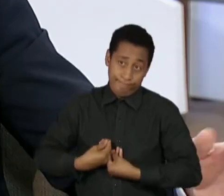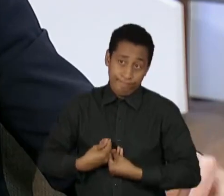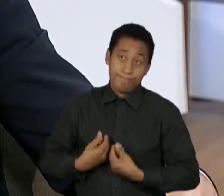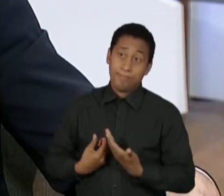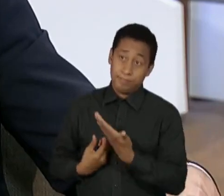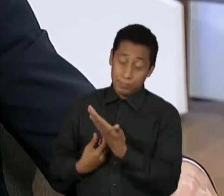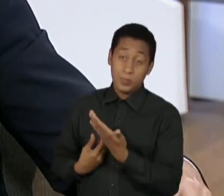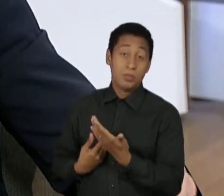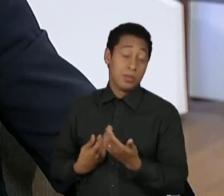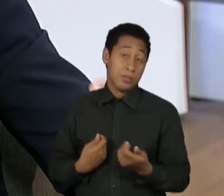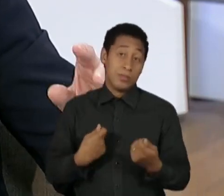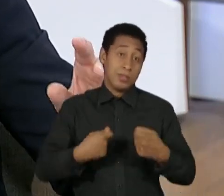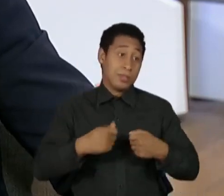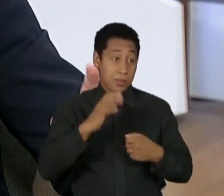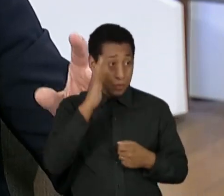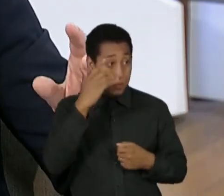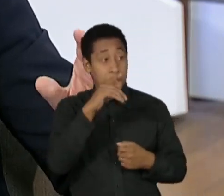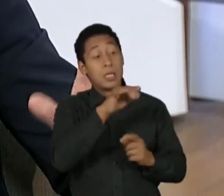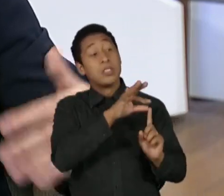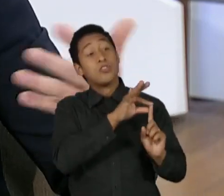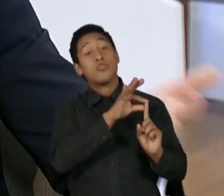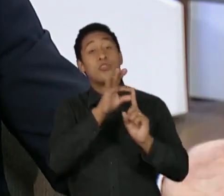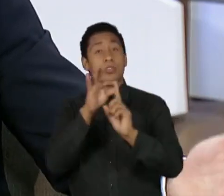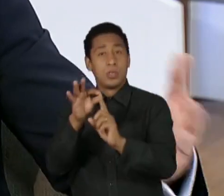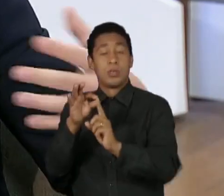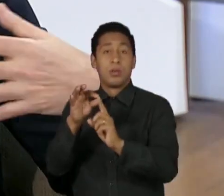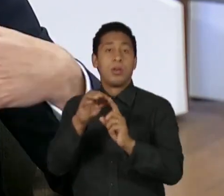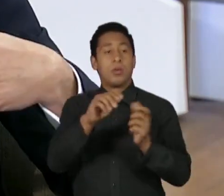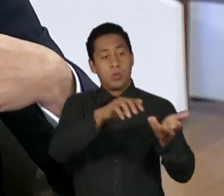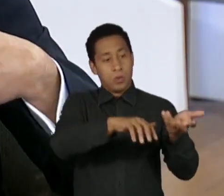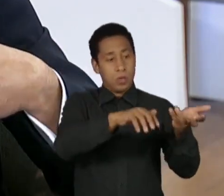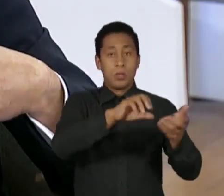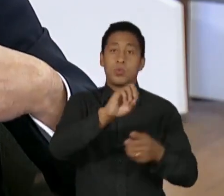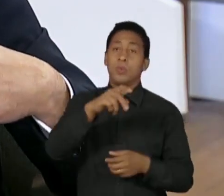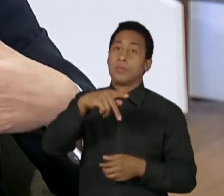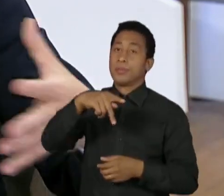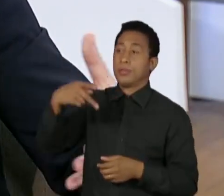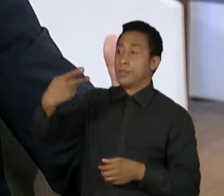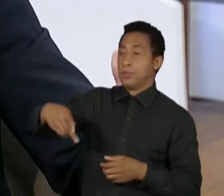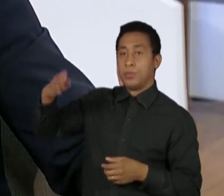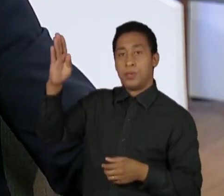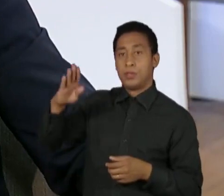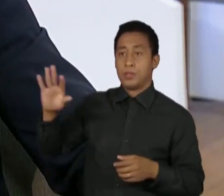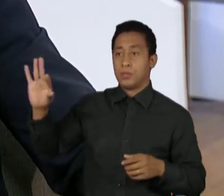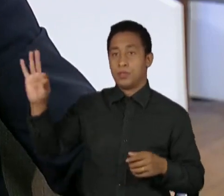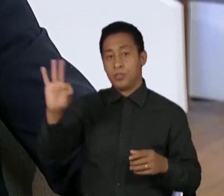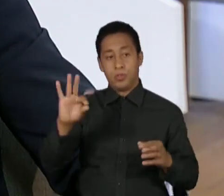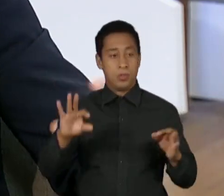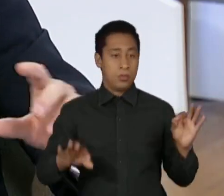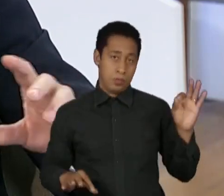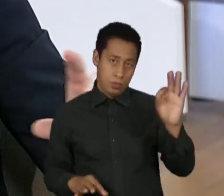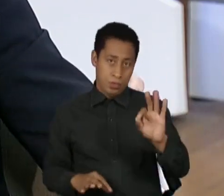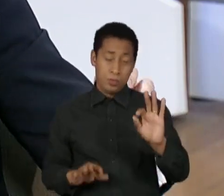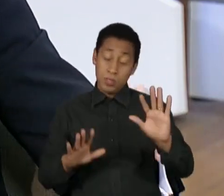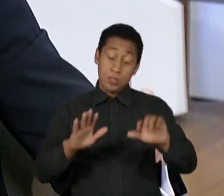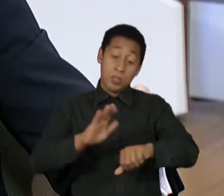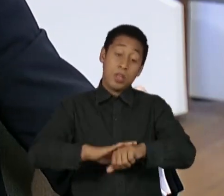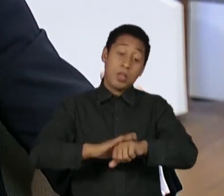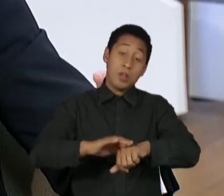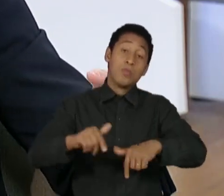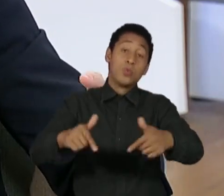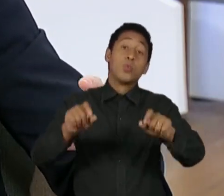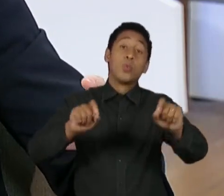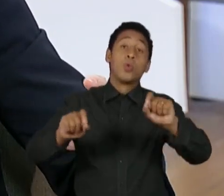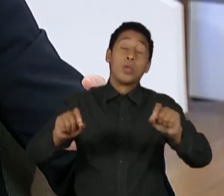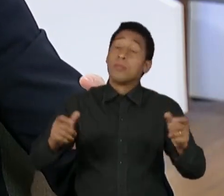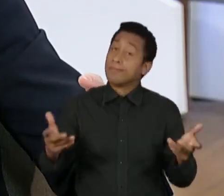são da Presidência da República, mas, pelo menos no que me cabe fazer, eu posso dizer que hoje no TCU nós